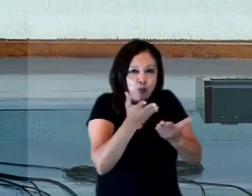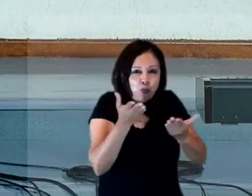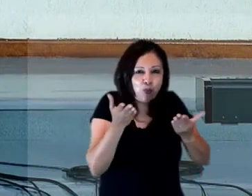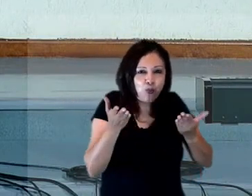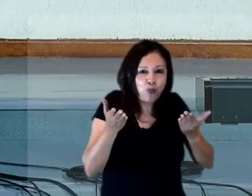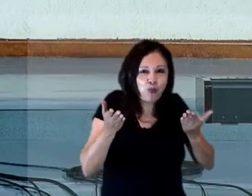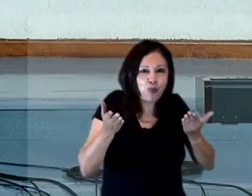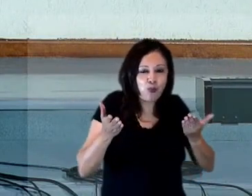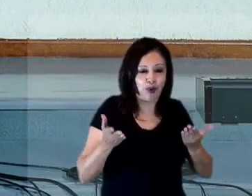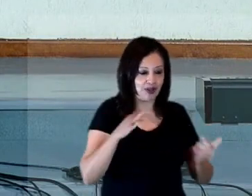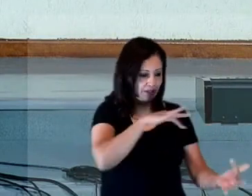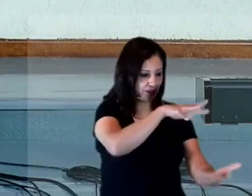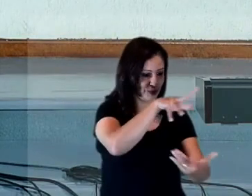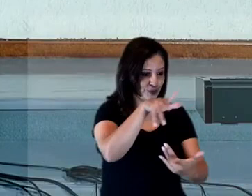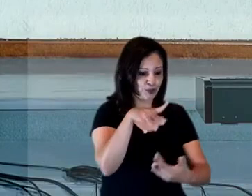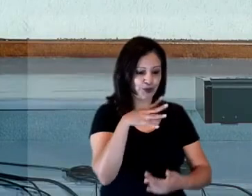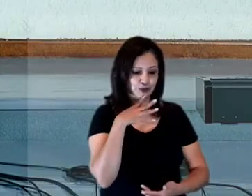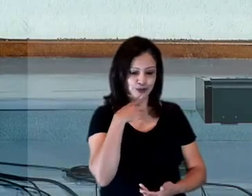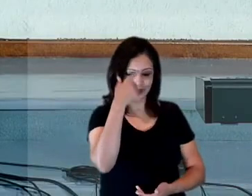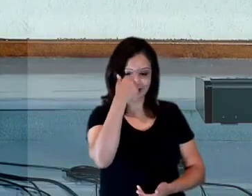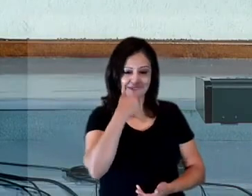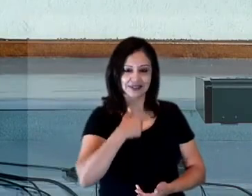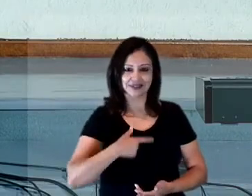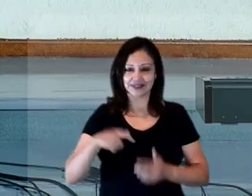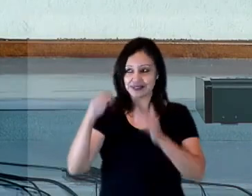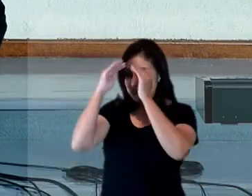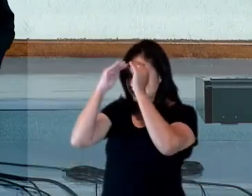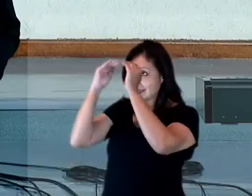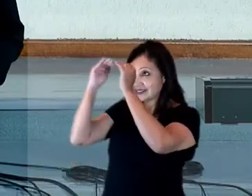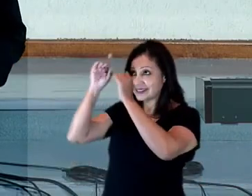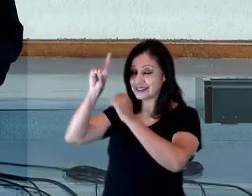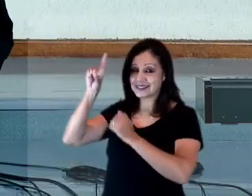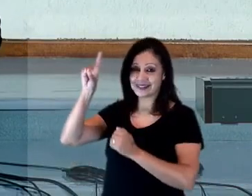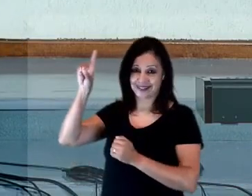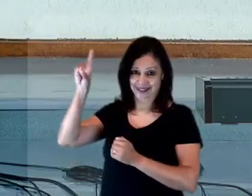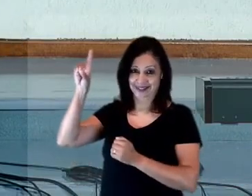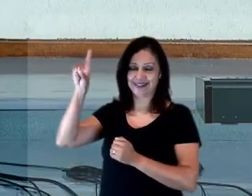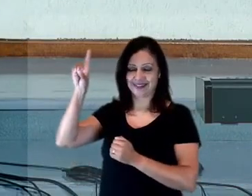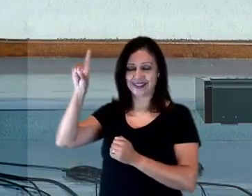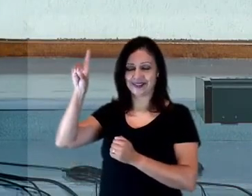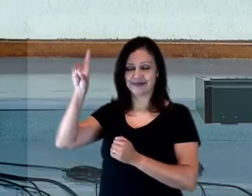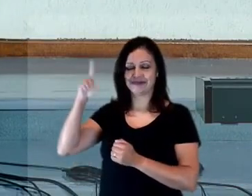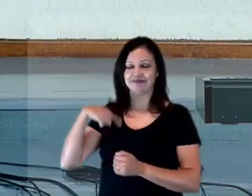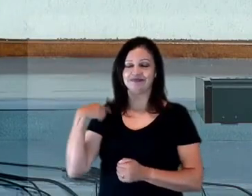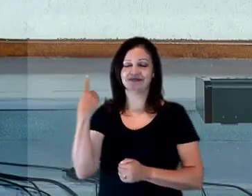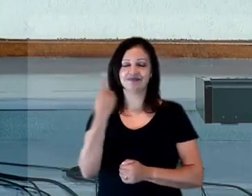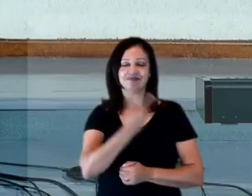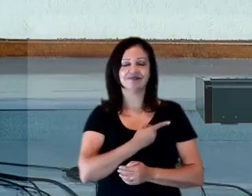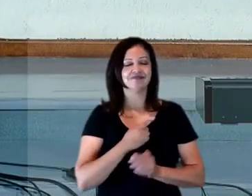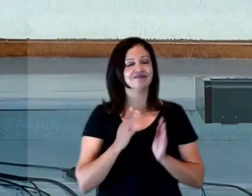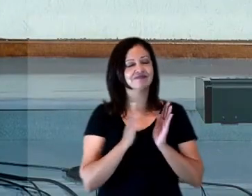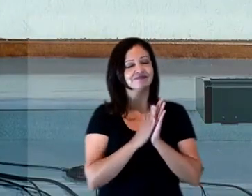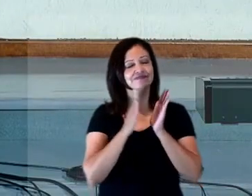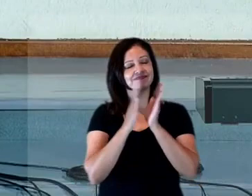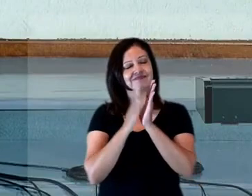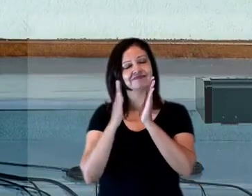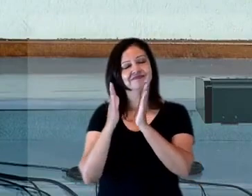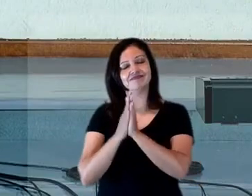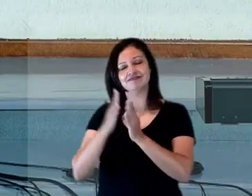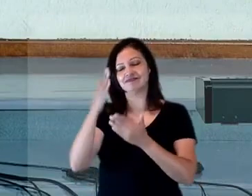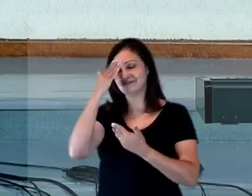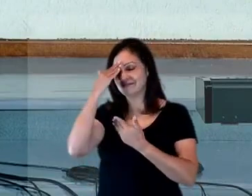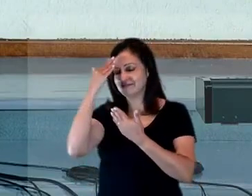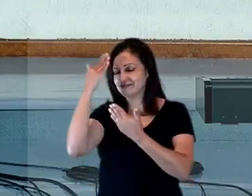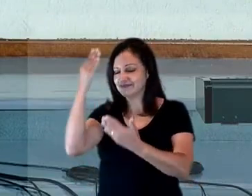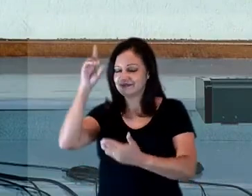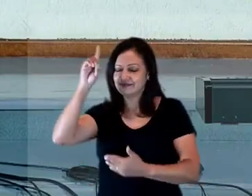verdade, como discípulos do Senhor. Pai, em nome de Jesus, nós te louvamos. Nós te agradecemos, ó